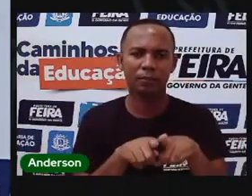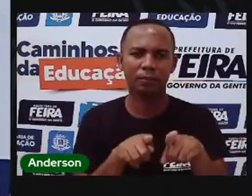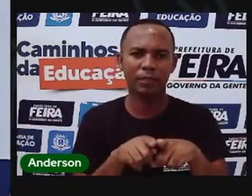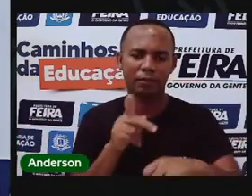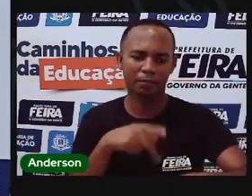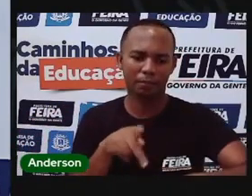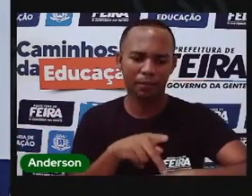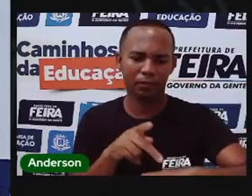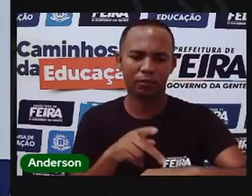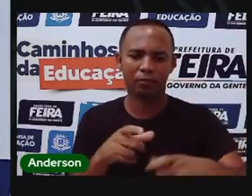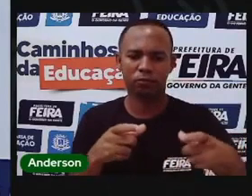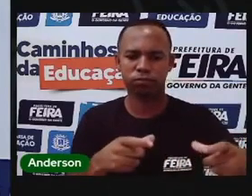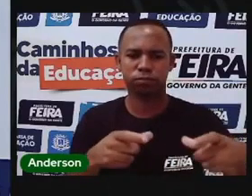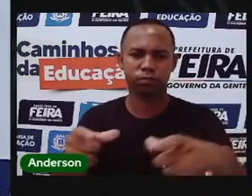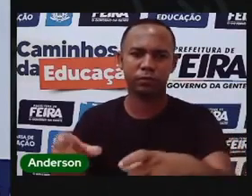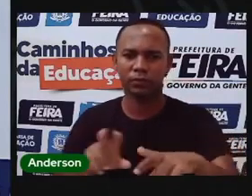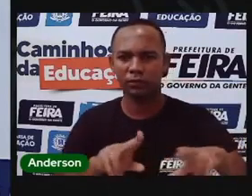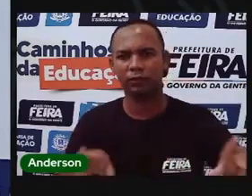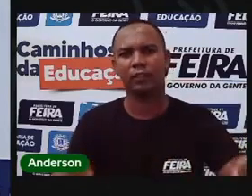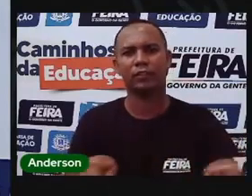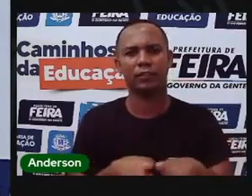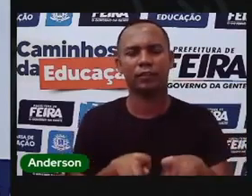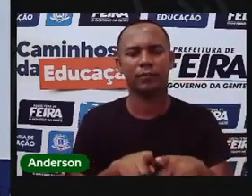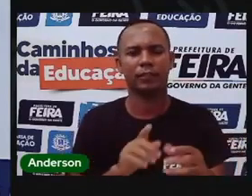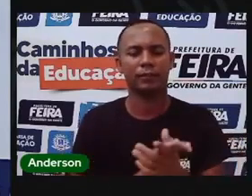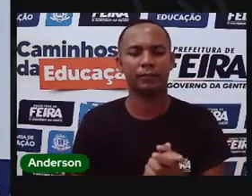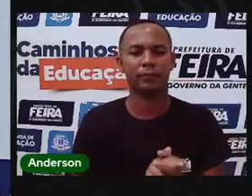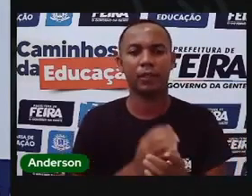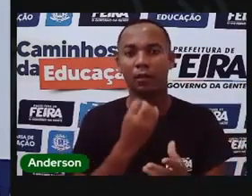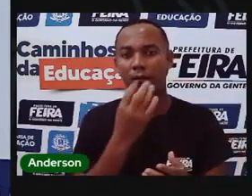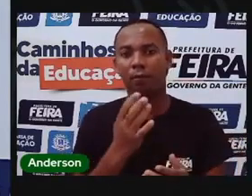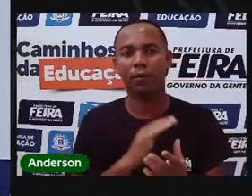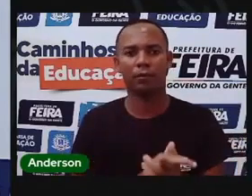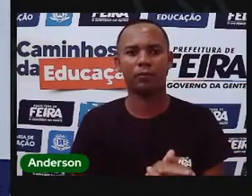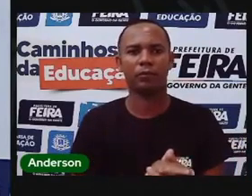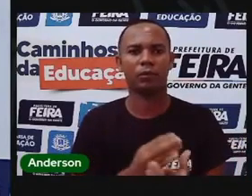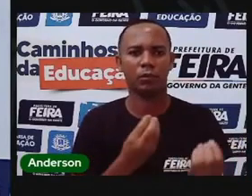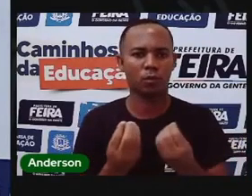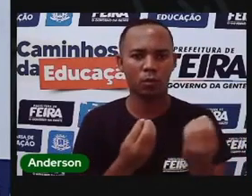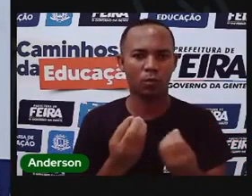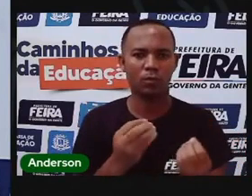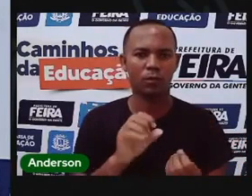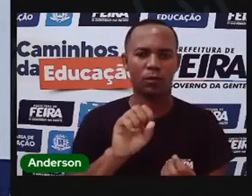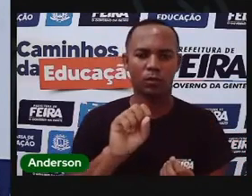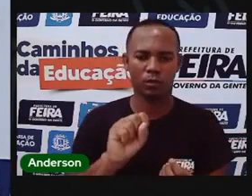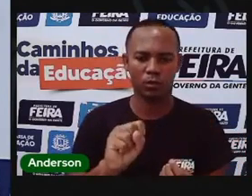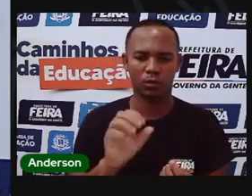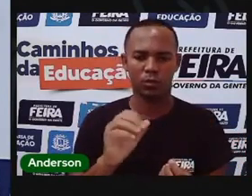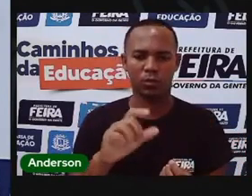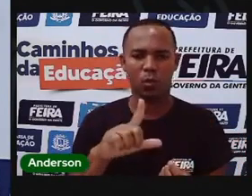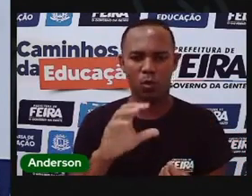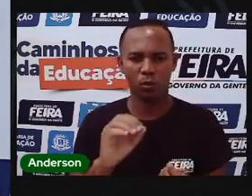as rochas que podem ser utilizadas na construção. Bom, e esse solo rico em nutrientes, eu vou encontrar o quê?